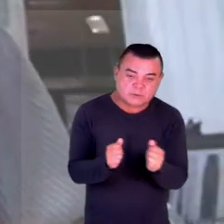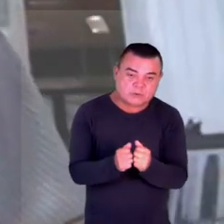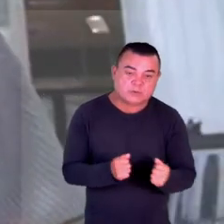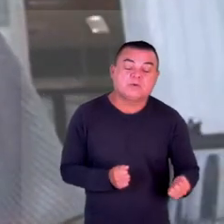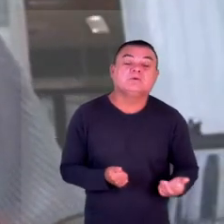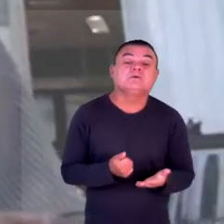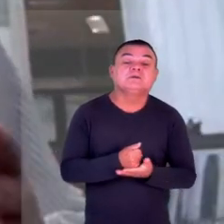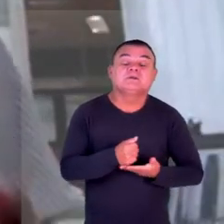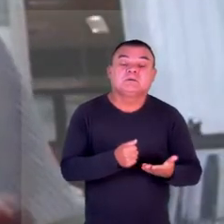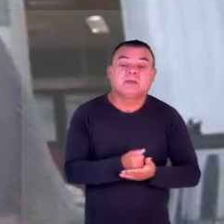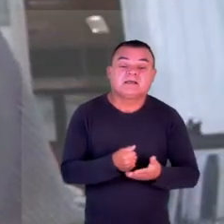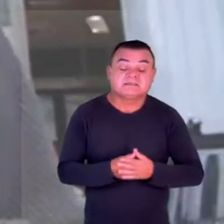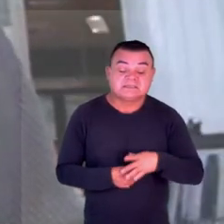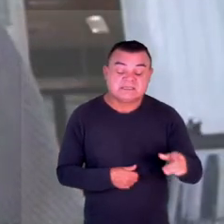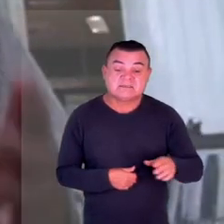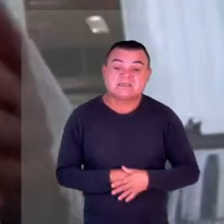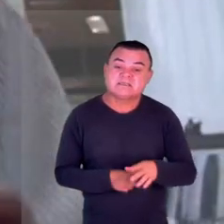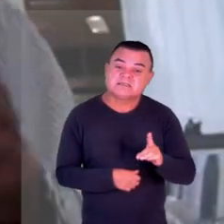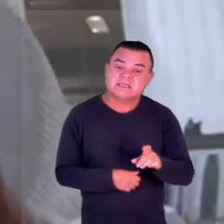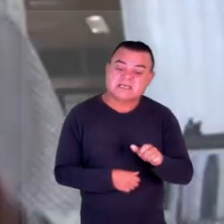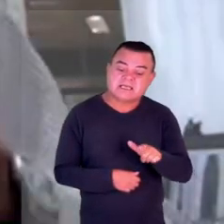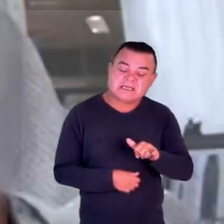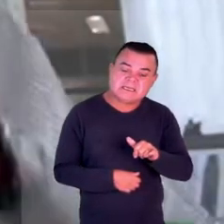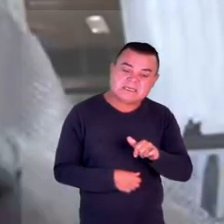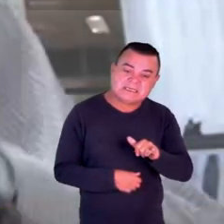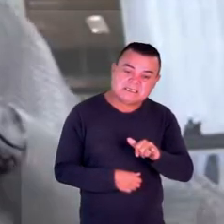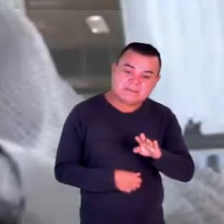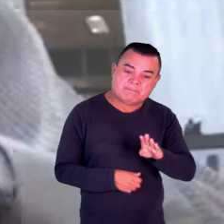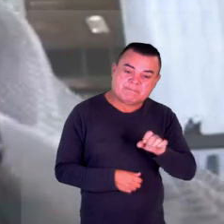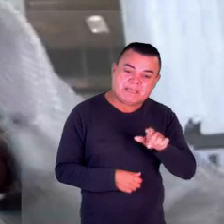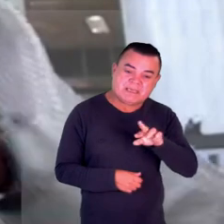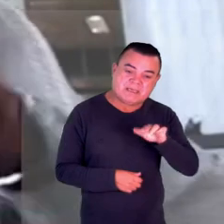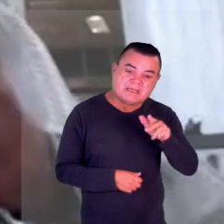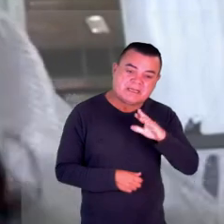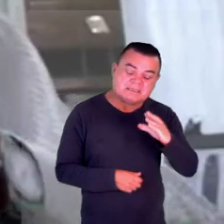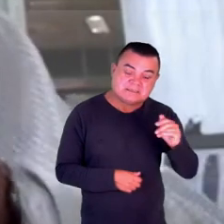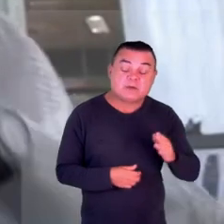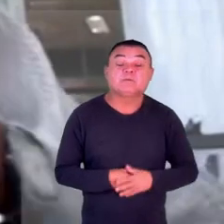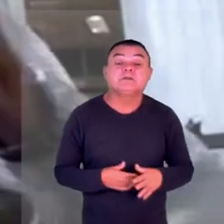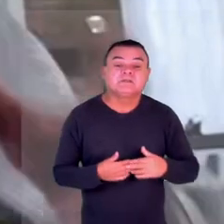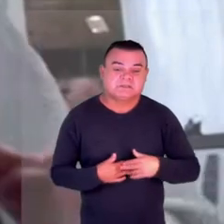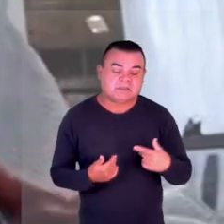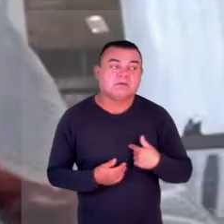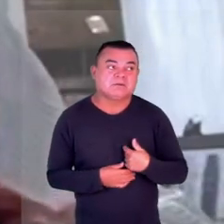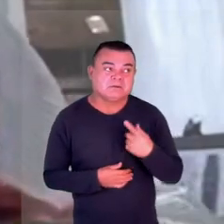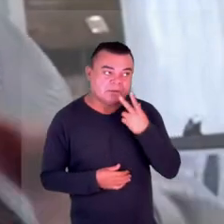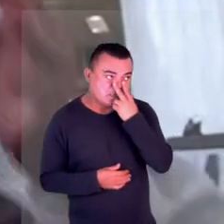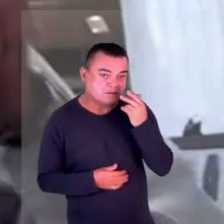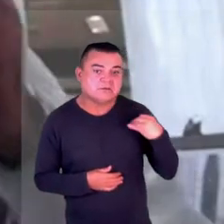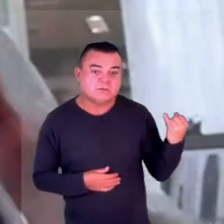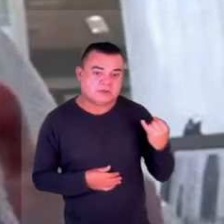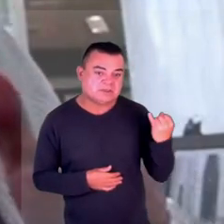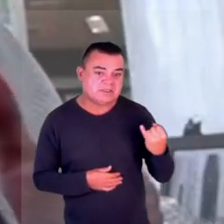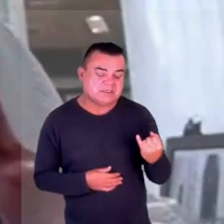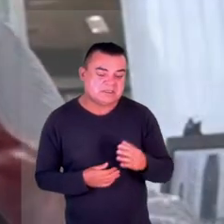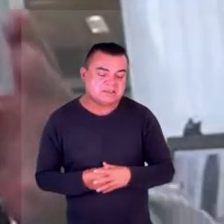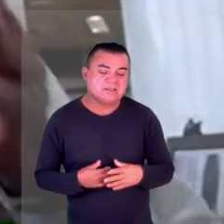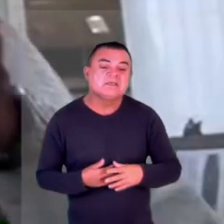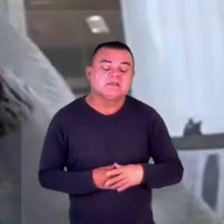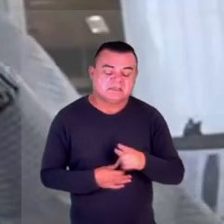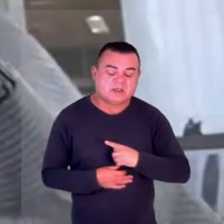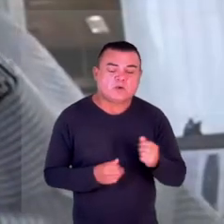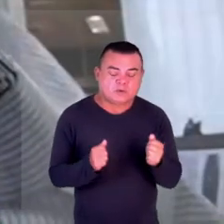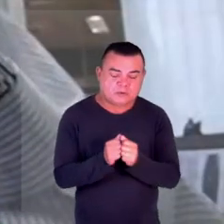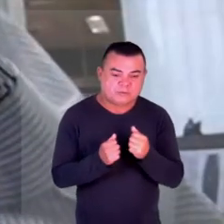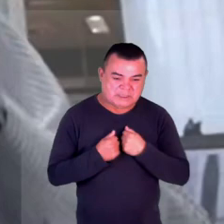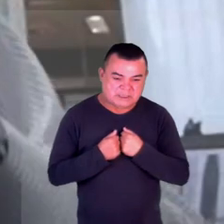deliberação insistindo que eu acho muito importante eu sempre né Eh tenho comigo né essa regra da